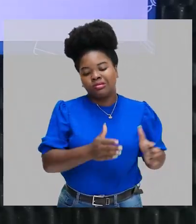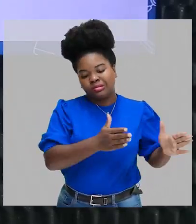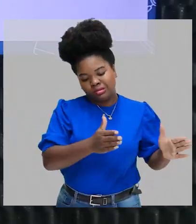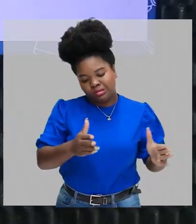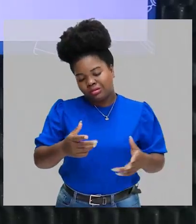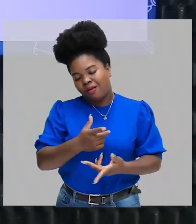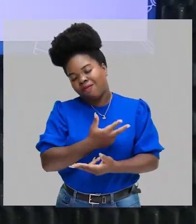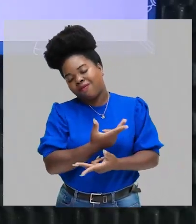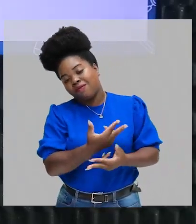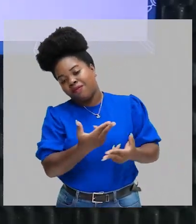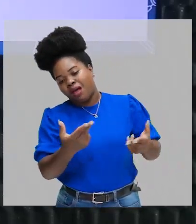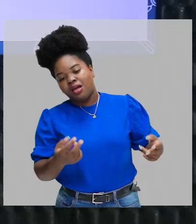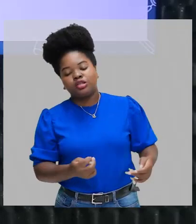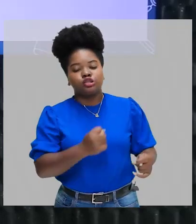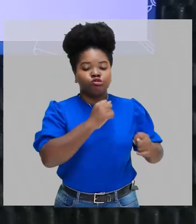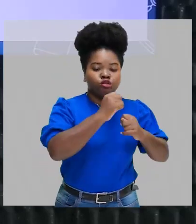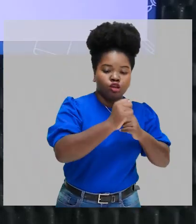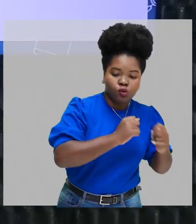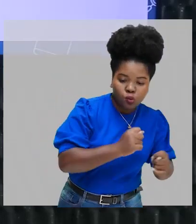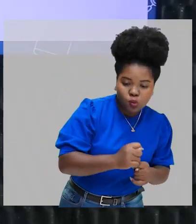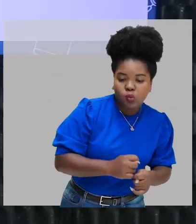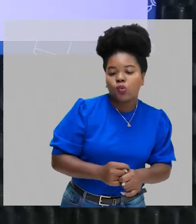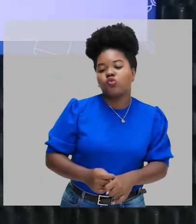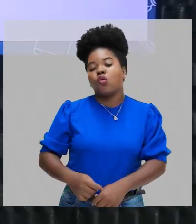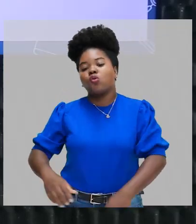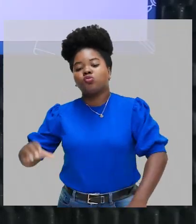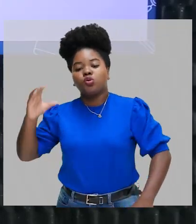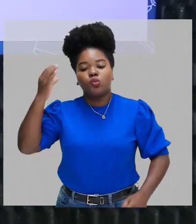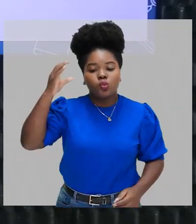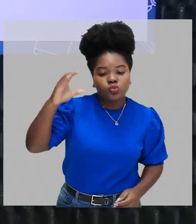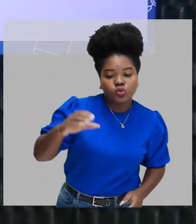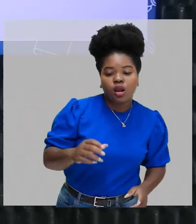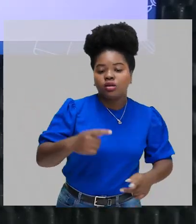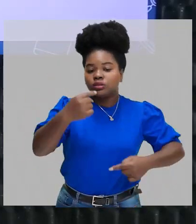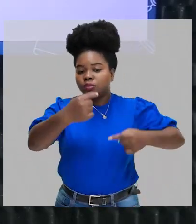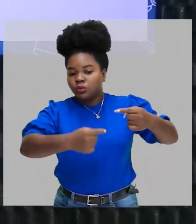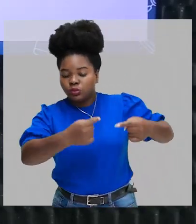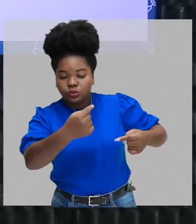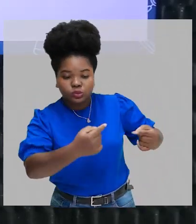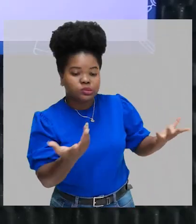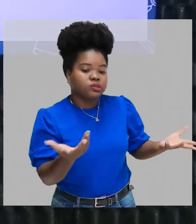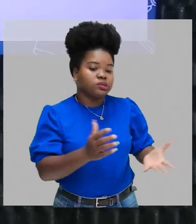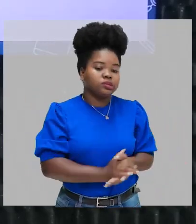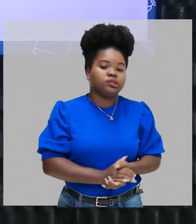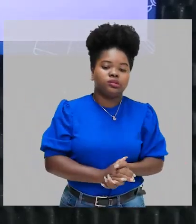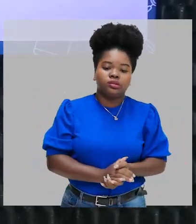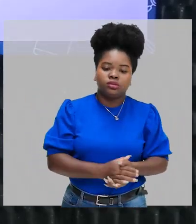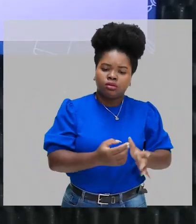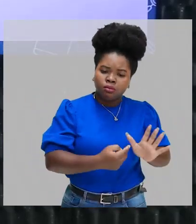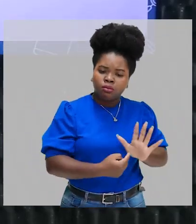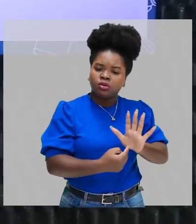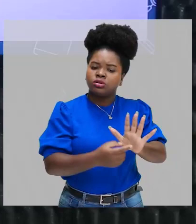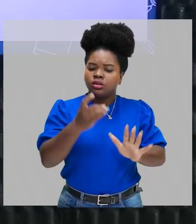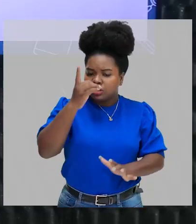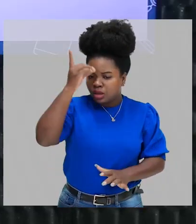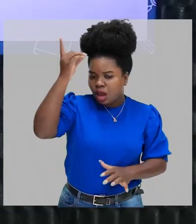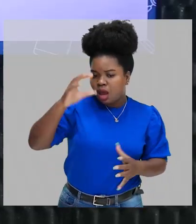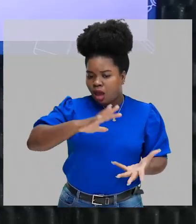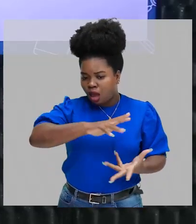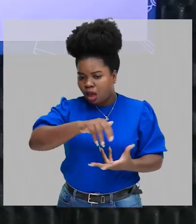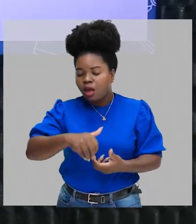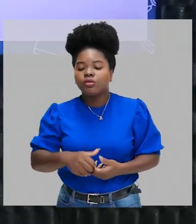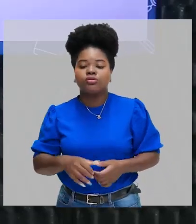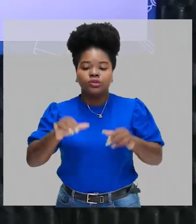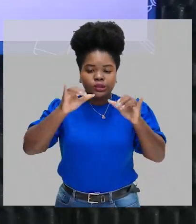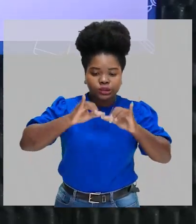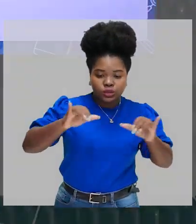fatores econômicos, culturais, políticos, etc., que acaba expressando a ideia de globalização que a